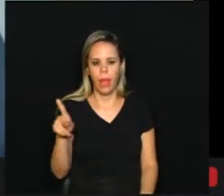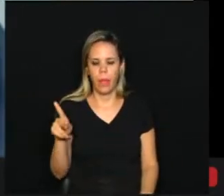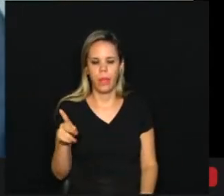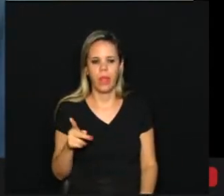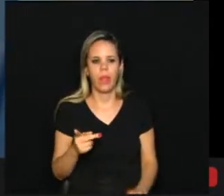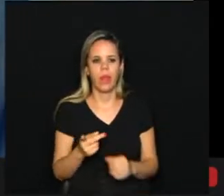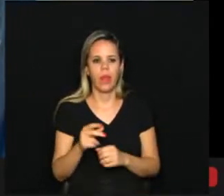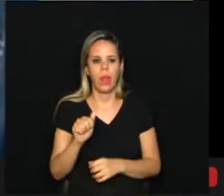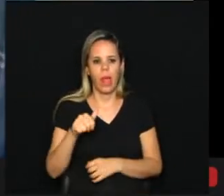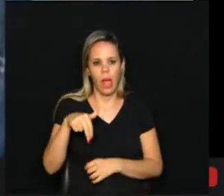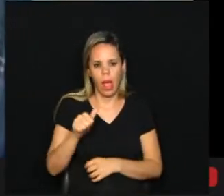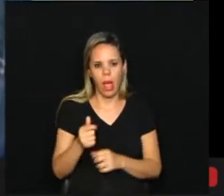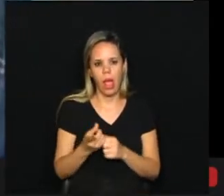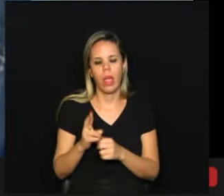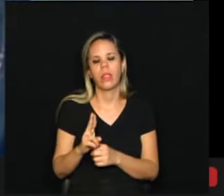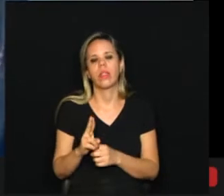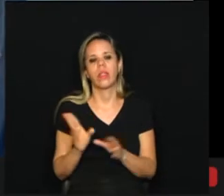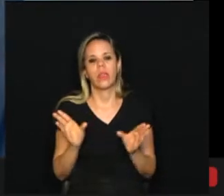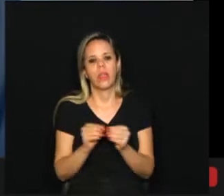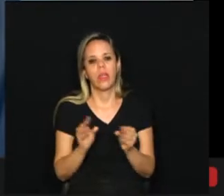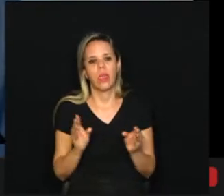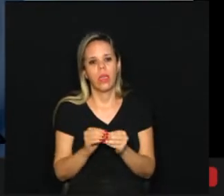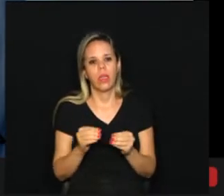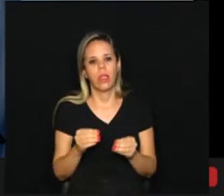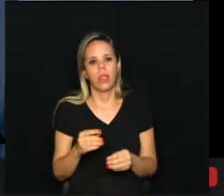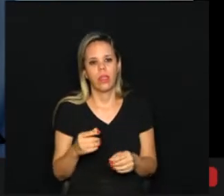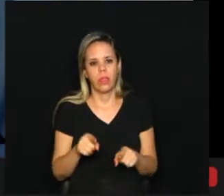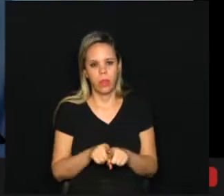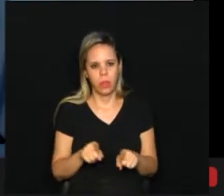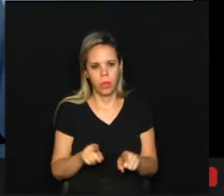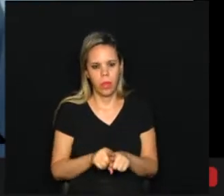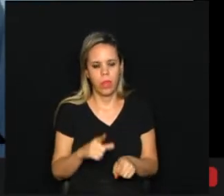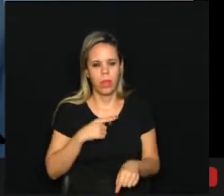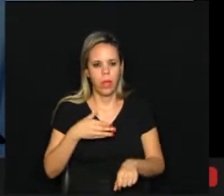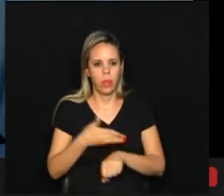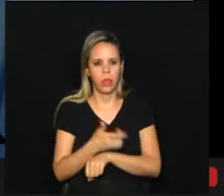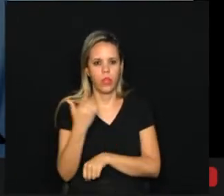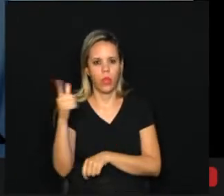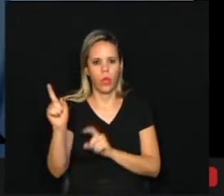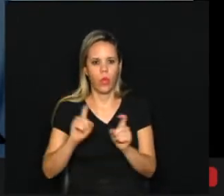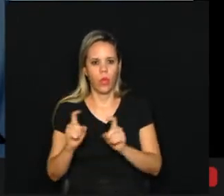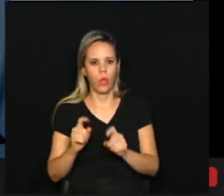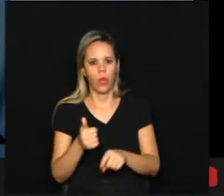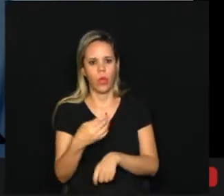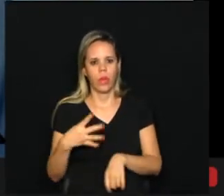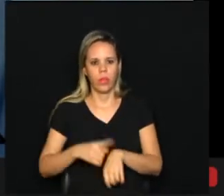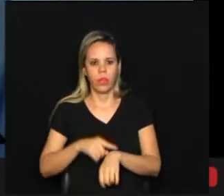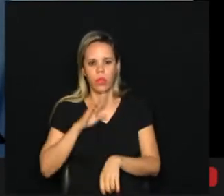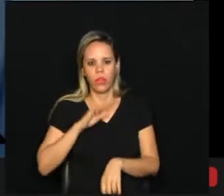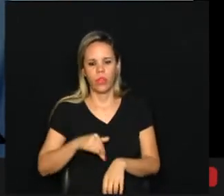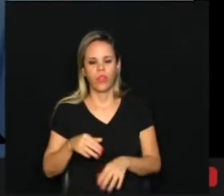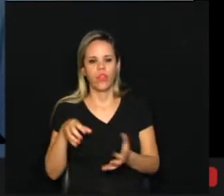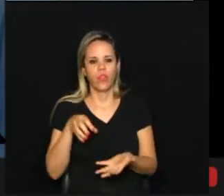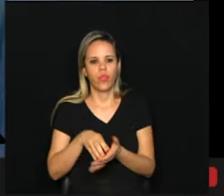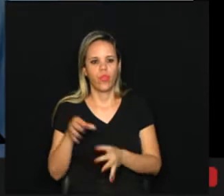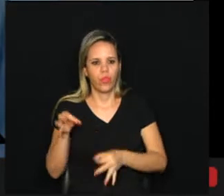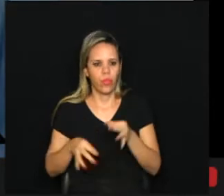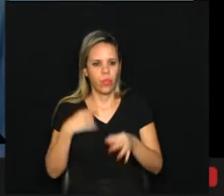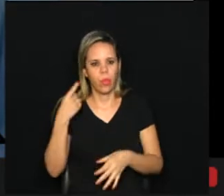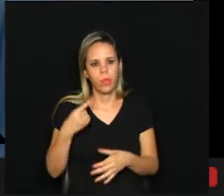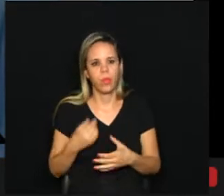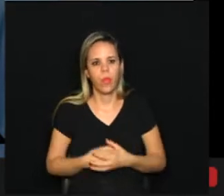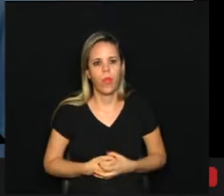Ana Carolina. Eu vou ser bem breve, porque eu também estarei participando dessa reunião às 14 horas na promotoria,